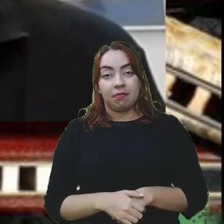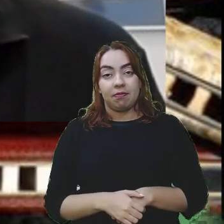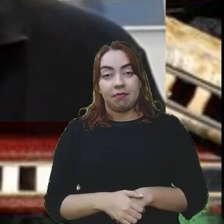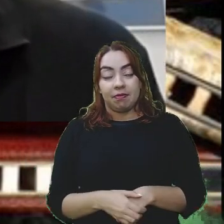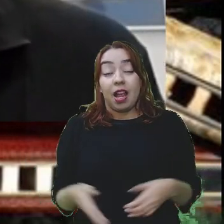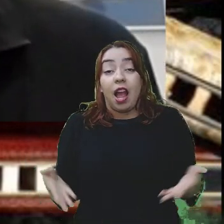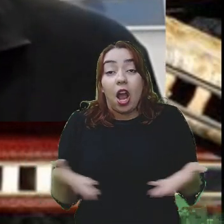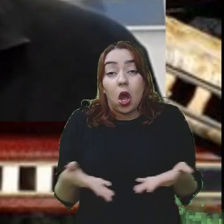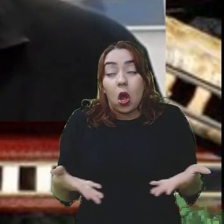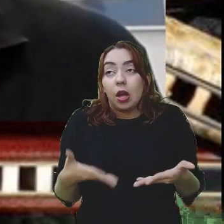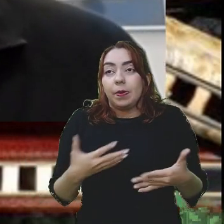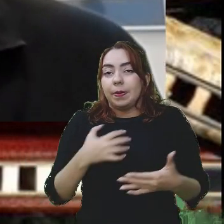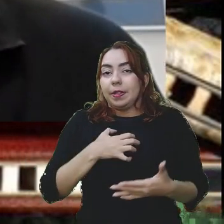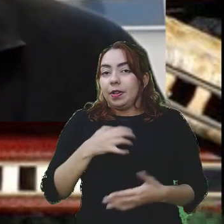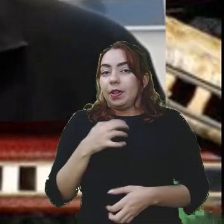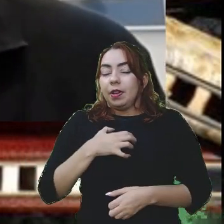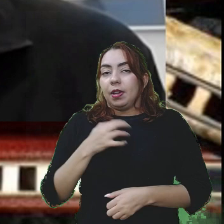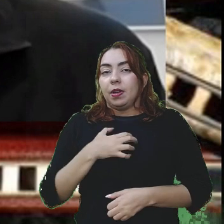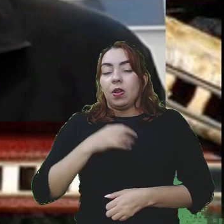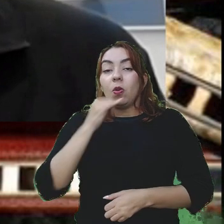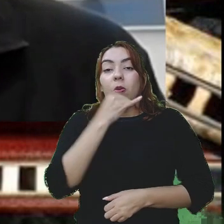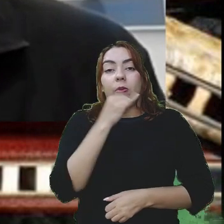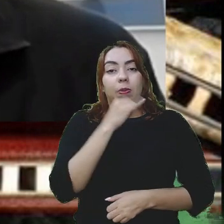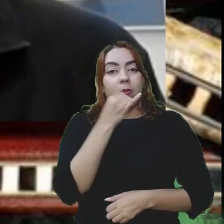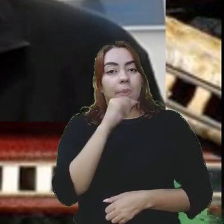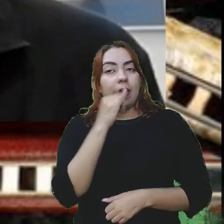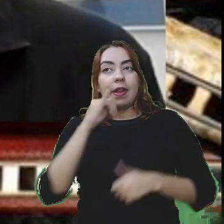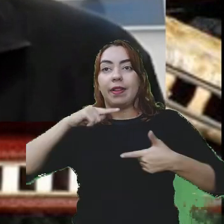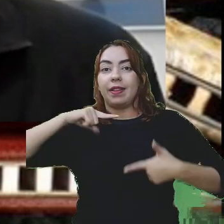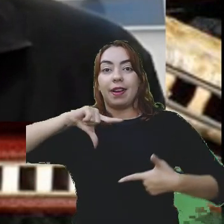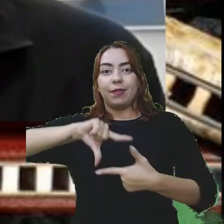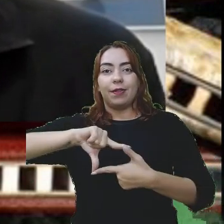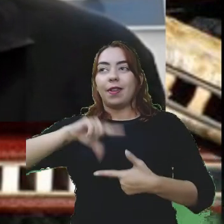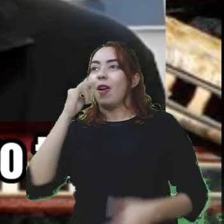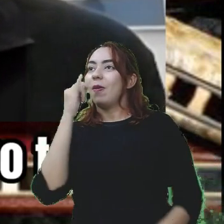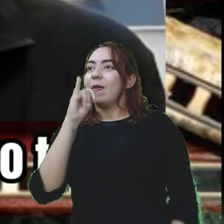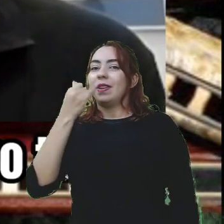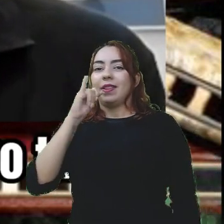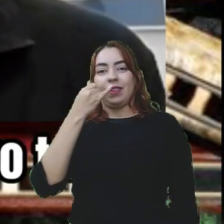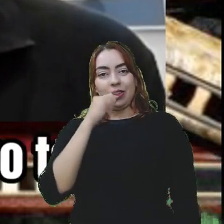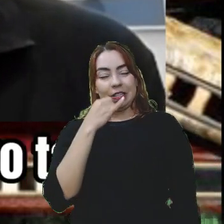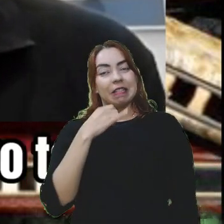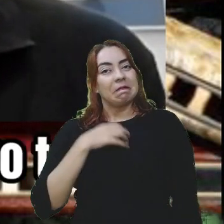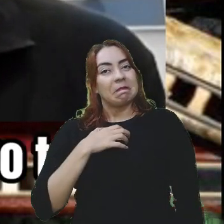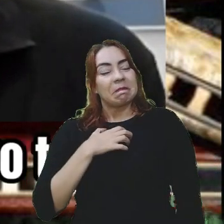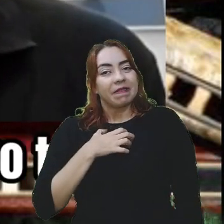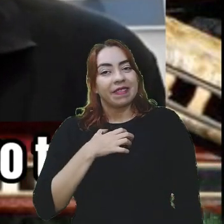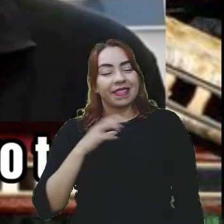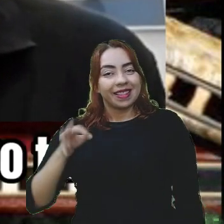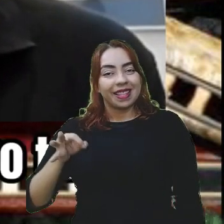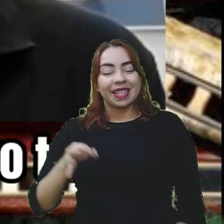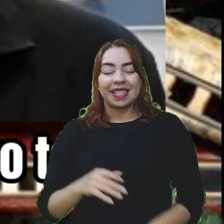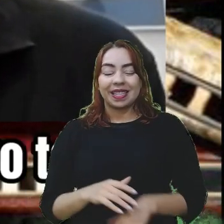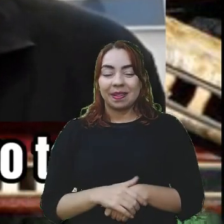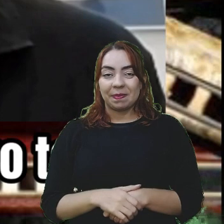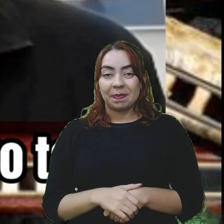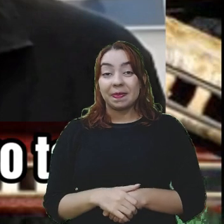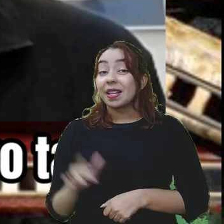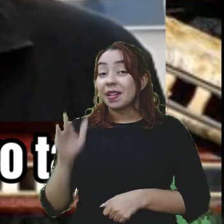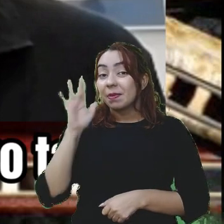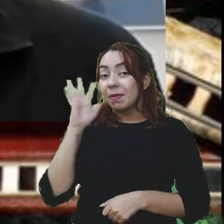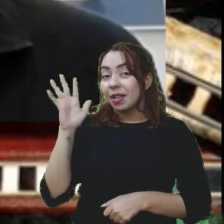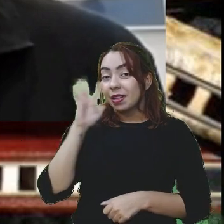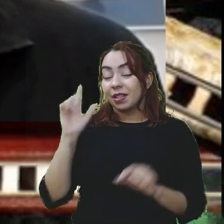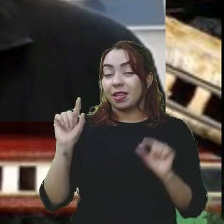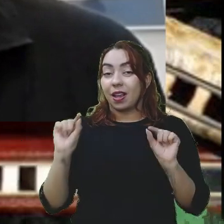um calor incrível da música tradicional. Então, e é interessante a gente pensar que tanto o